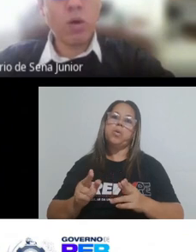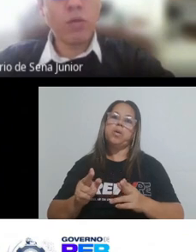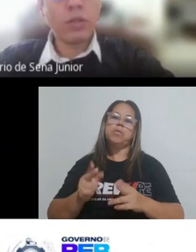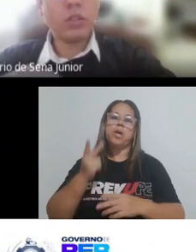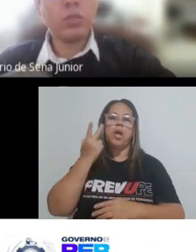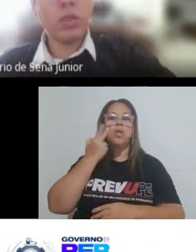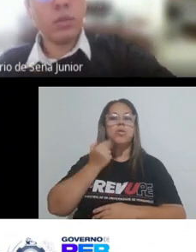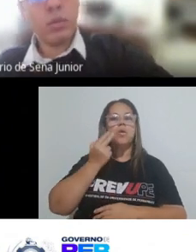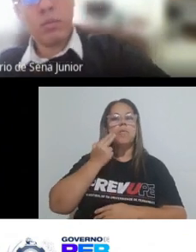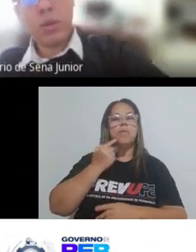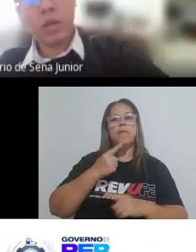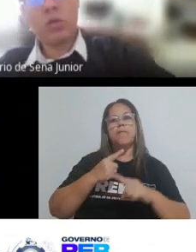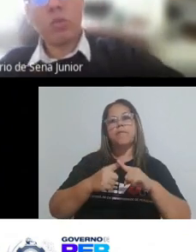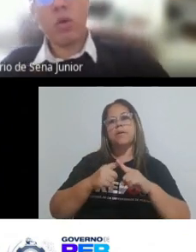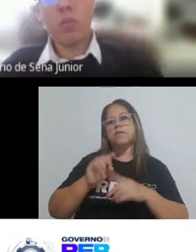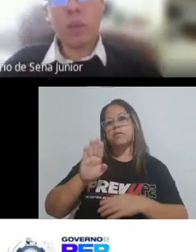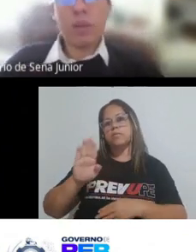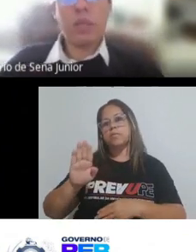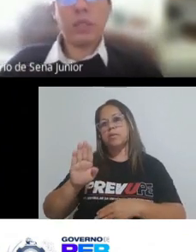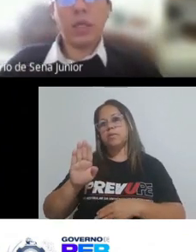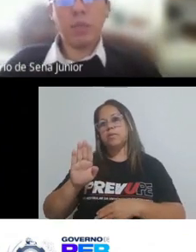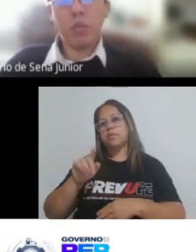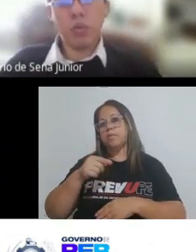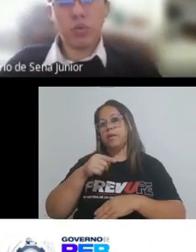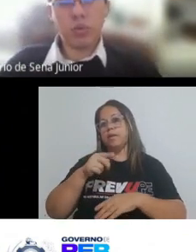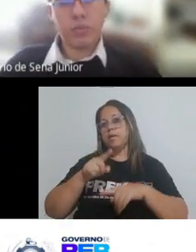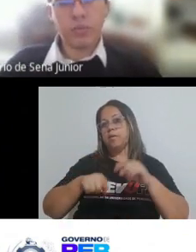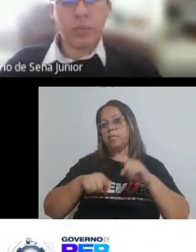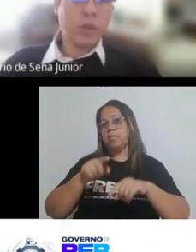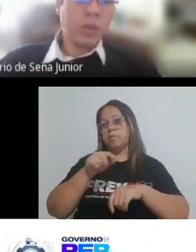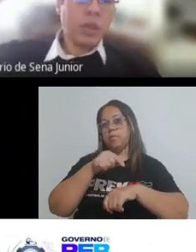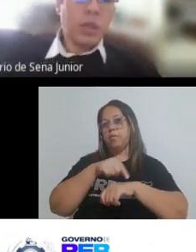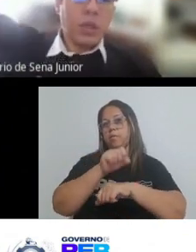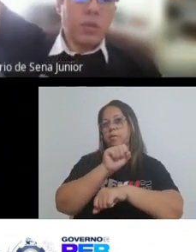normal vezes B, para que o bloco permaneça em repouso.